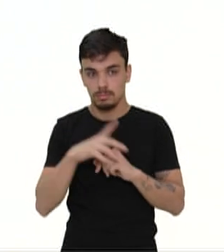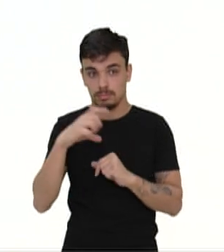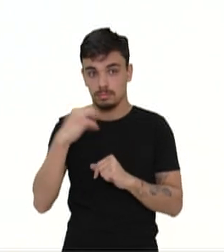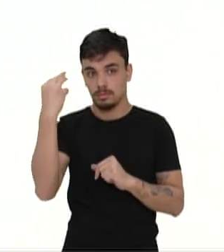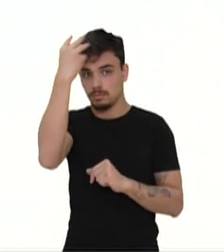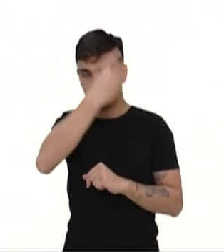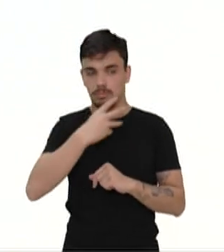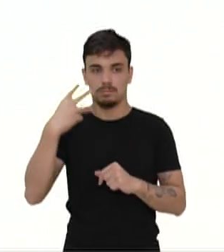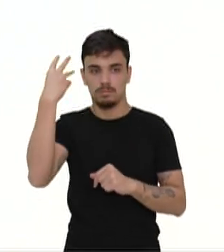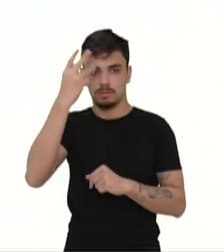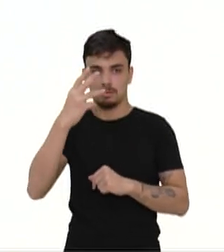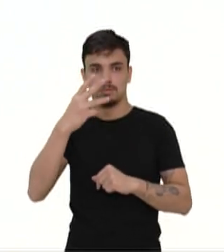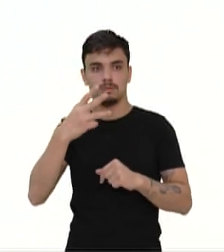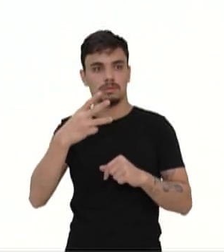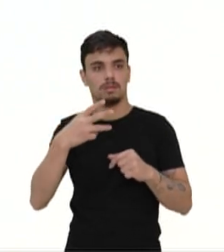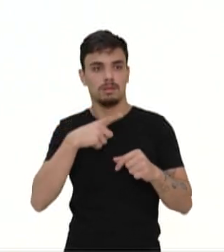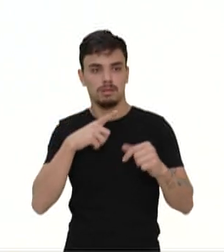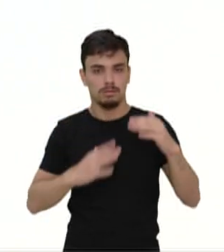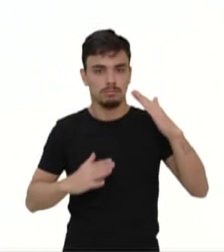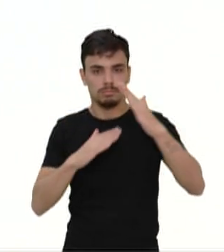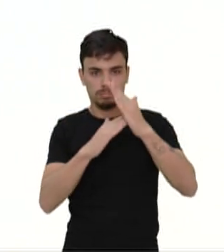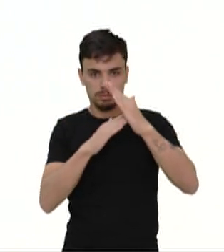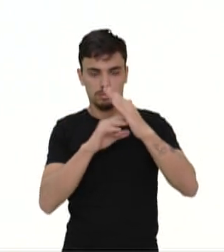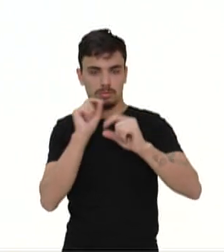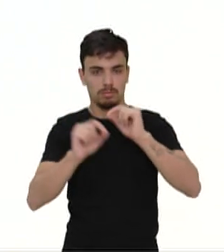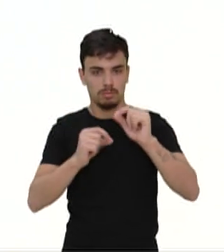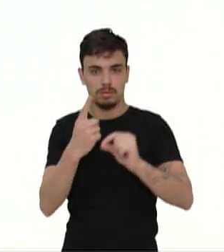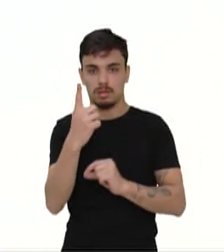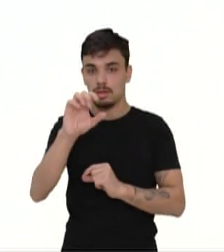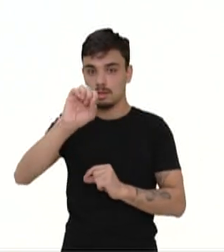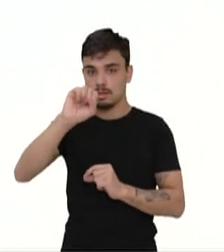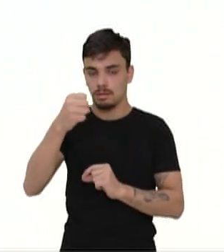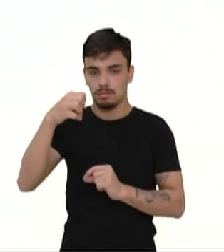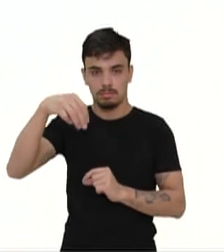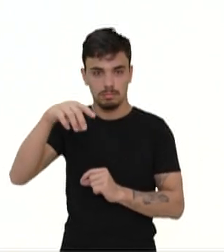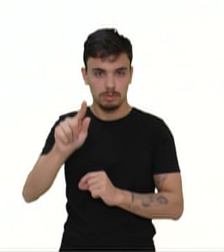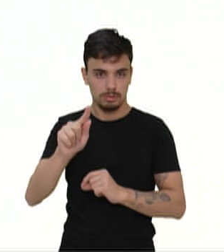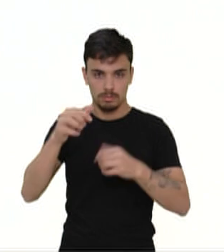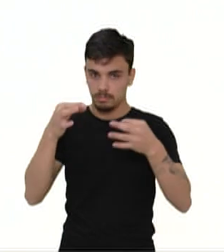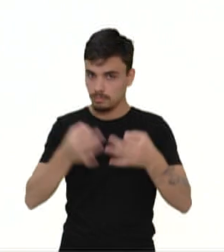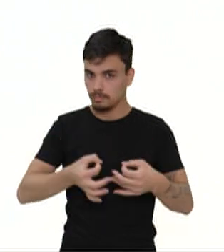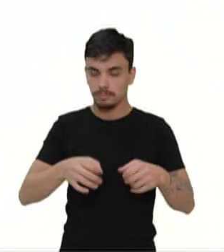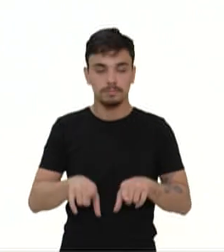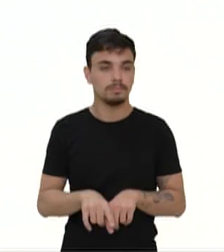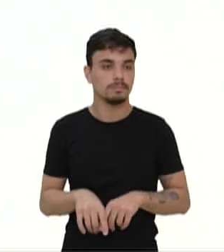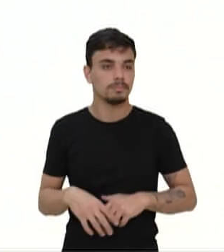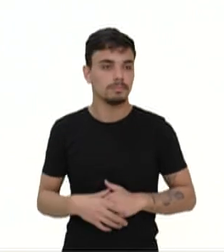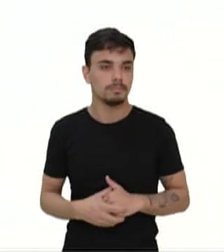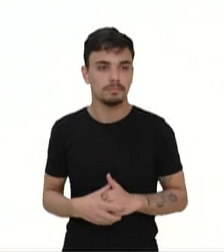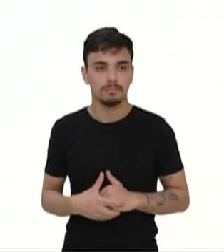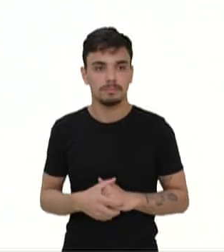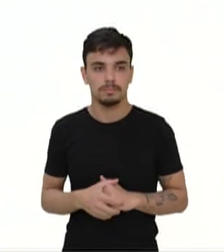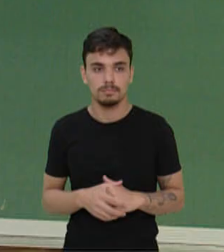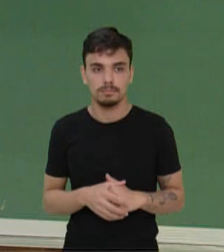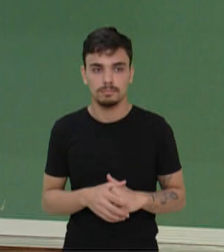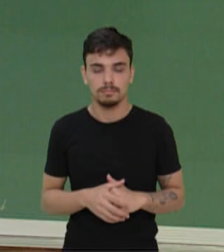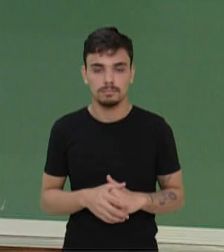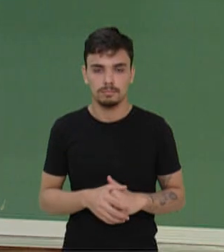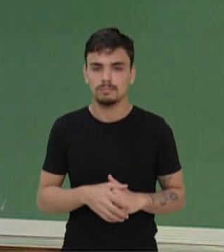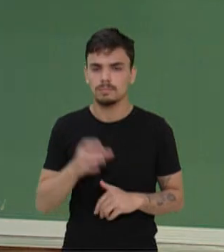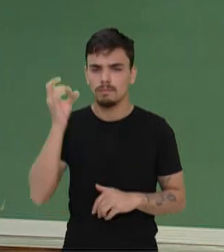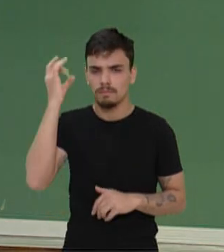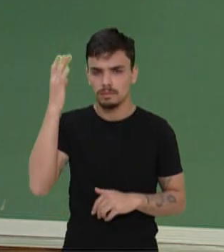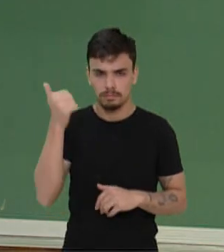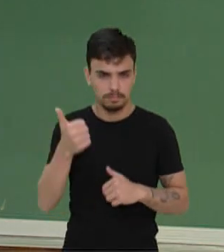horas, ele atinge a concentração máxima, que é de 18 miligramas. Beleza? Certo? Fácil,